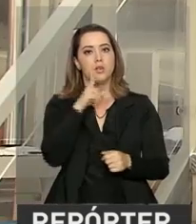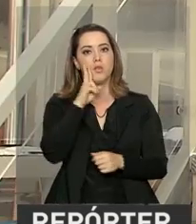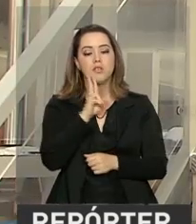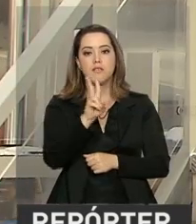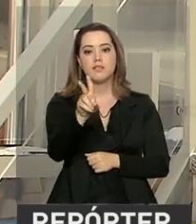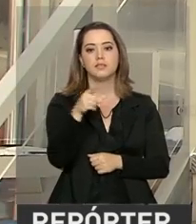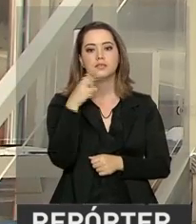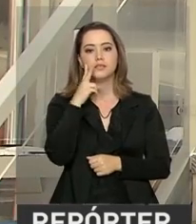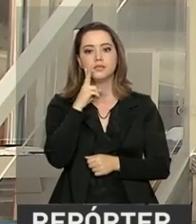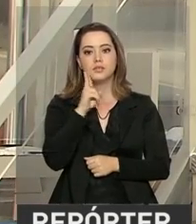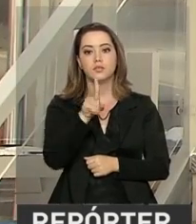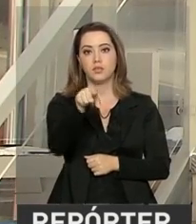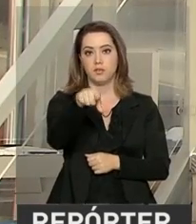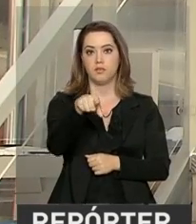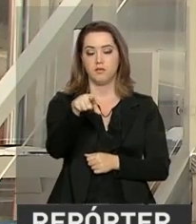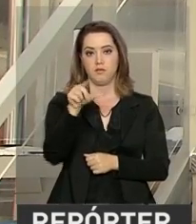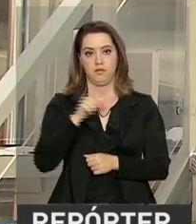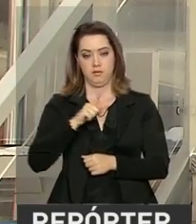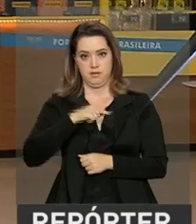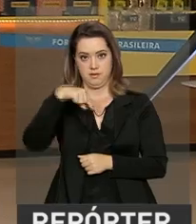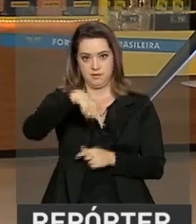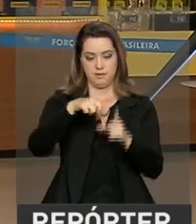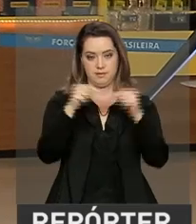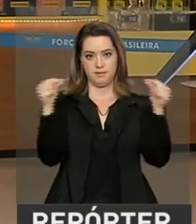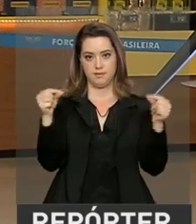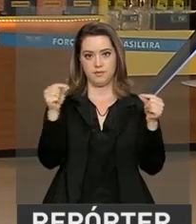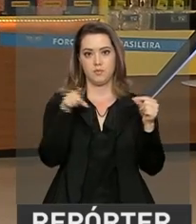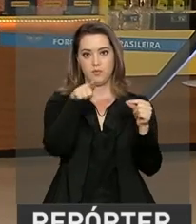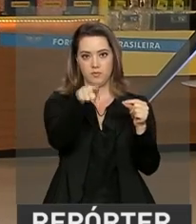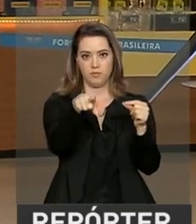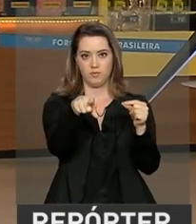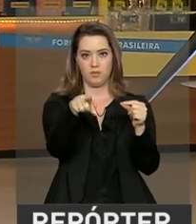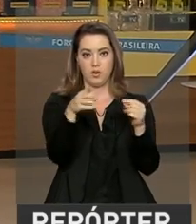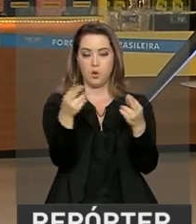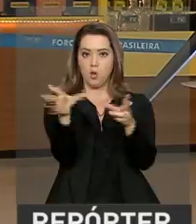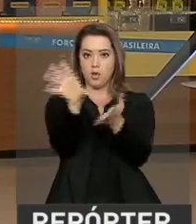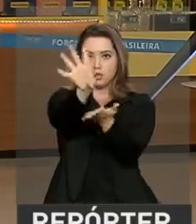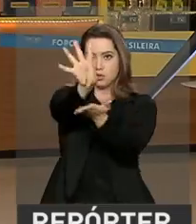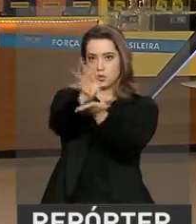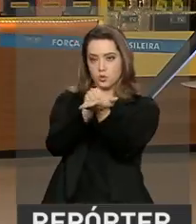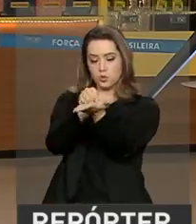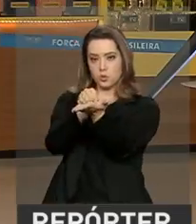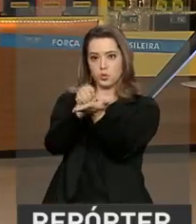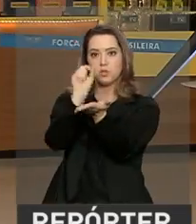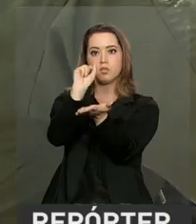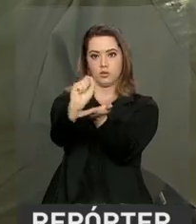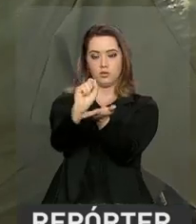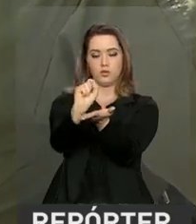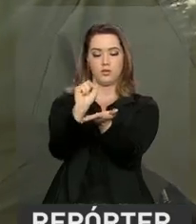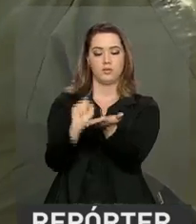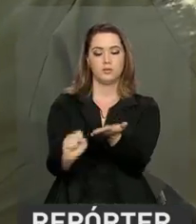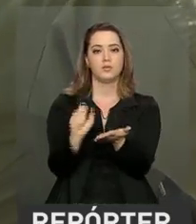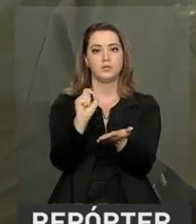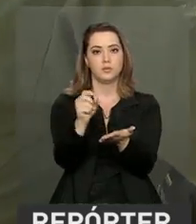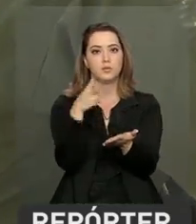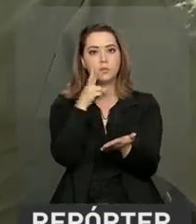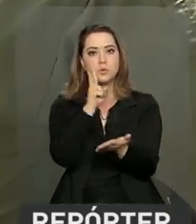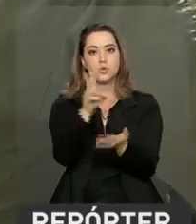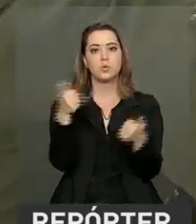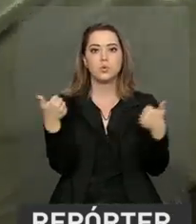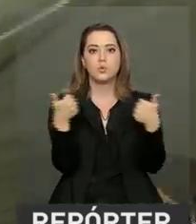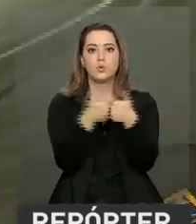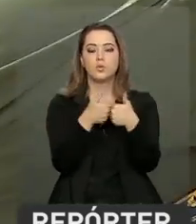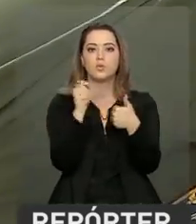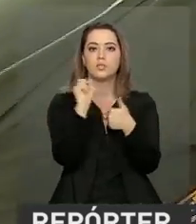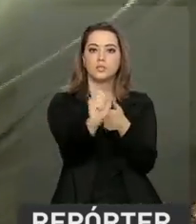real exposta neste shopping de Brasília? Essa réplica perfeita se confunde com o original. A Eliane aproveitou os